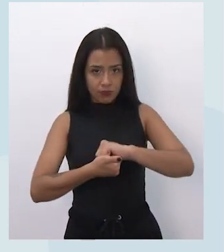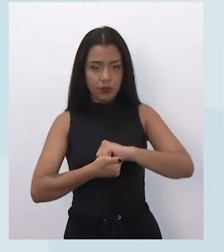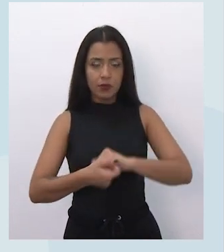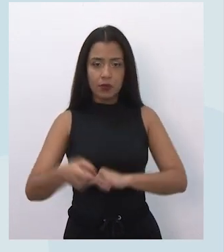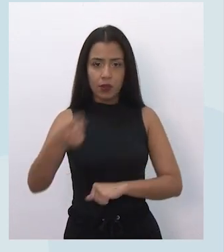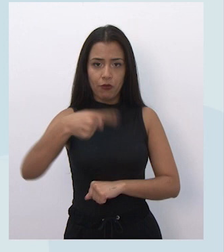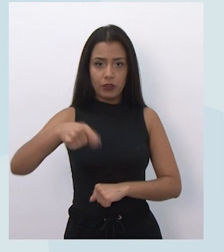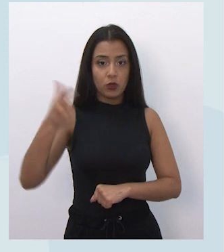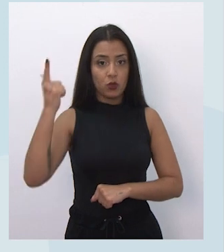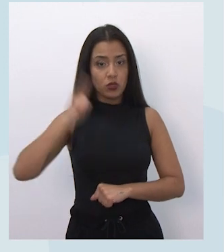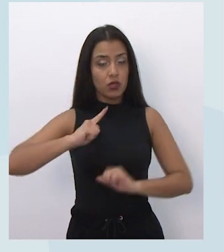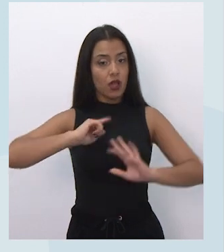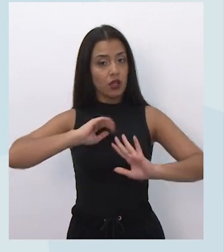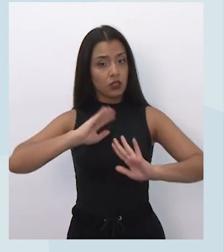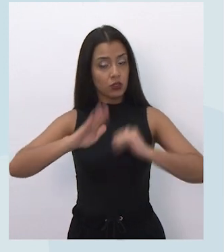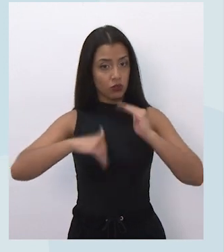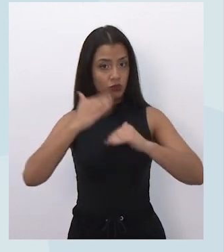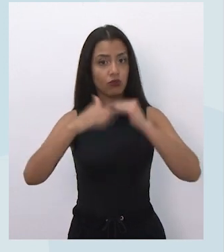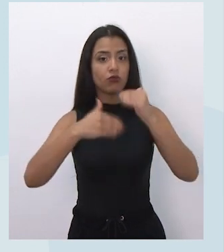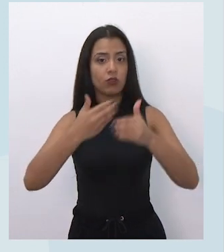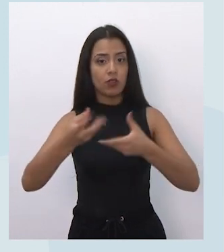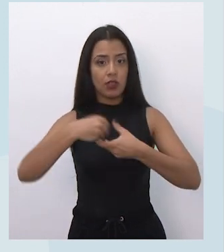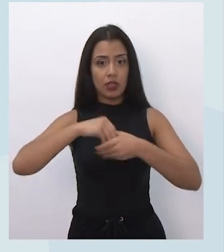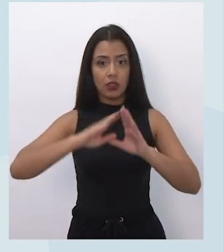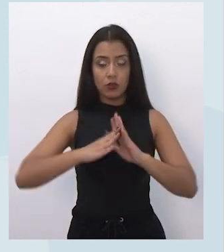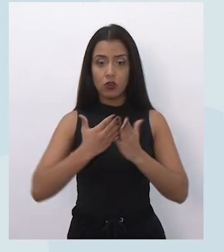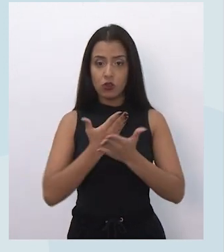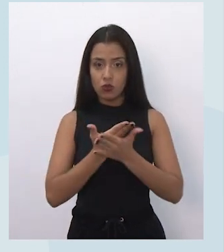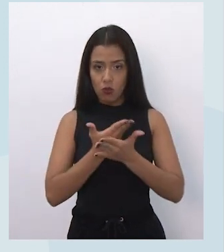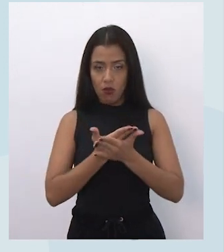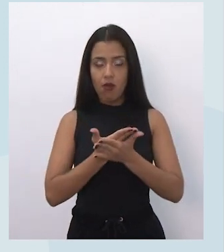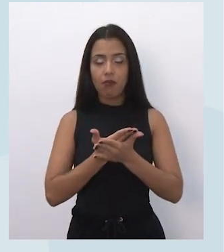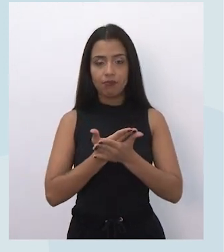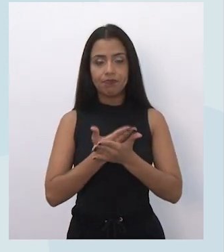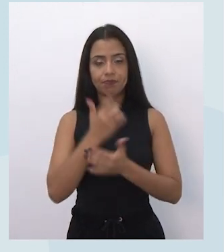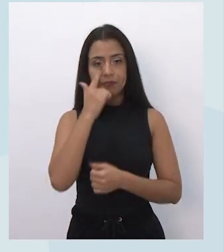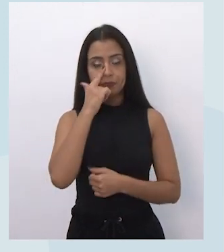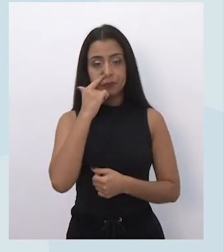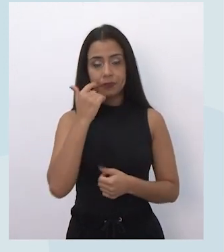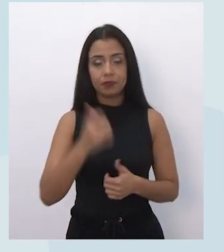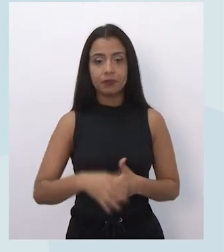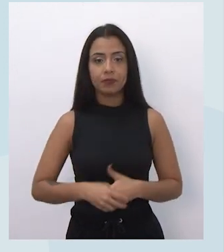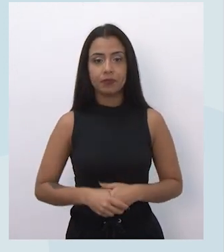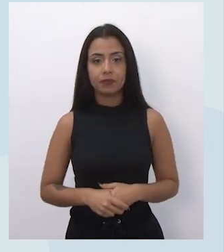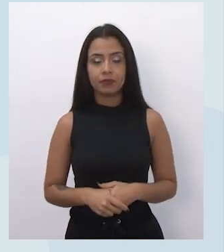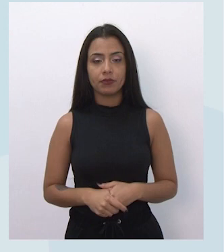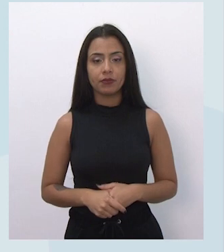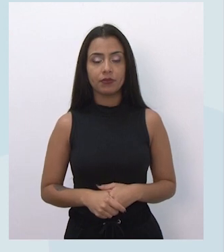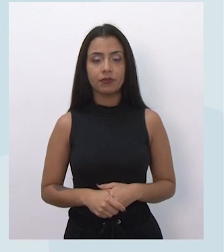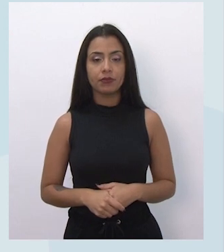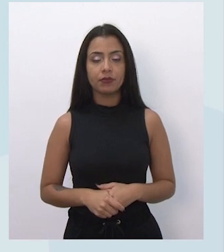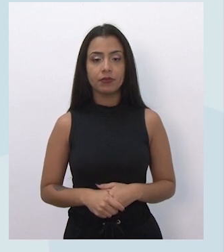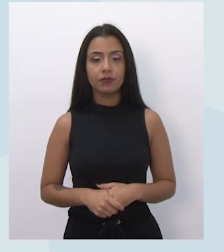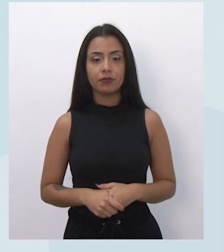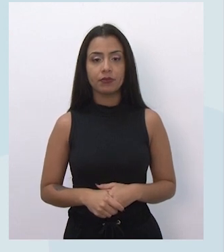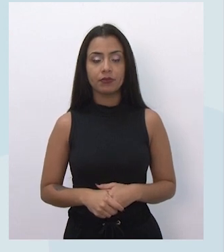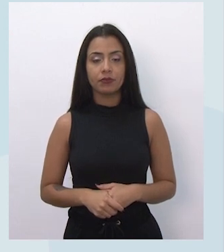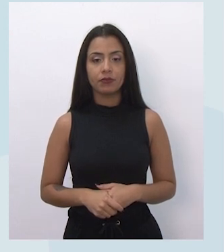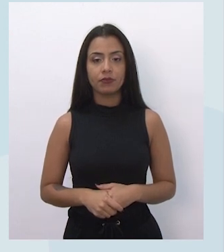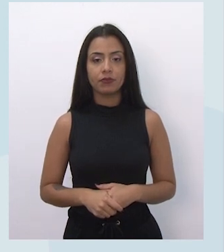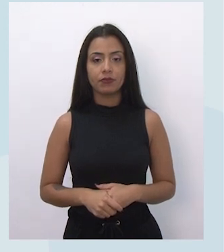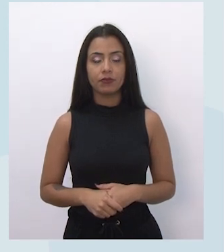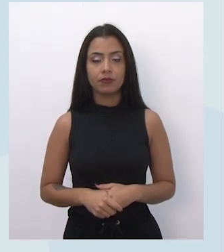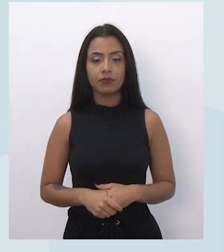possam desenvolver aí na unidade escolar e da maneira que for mais adequada aí, né,